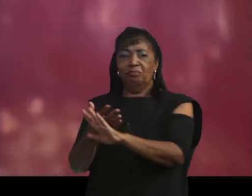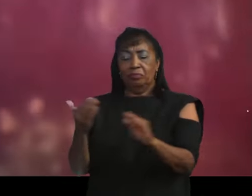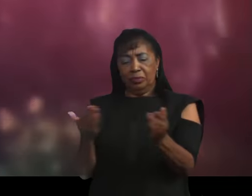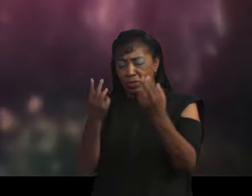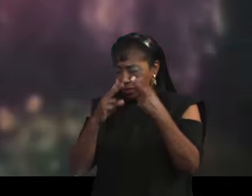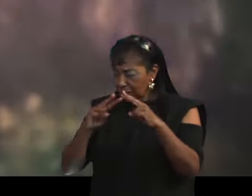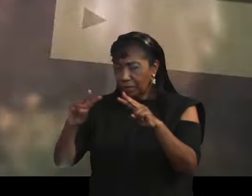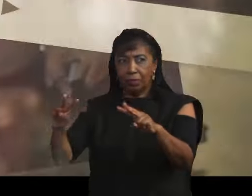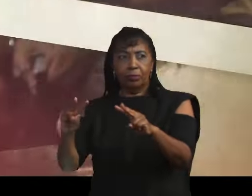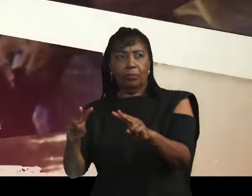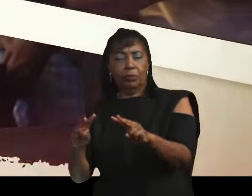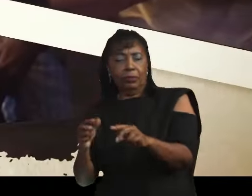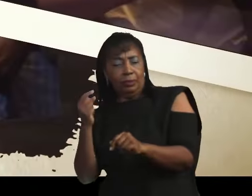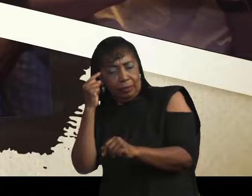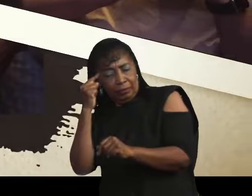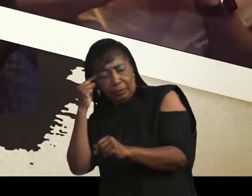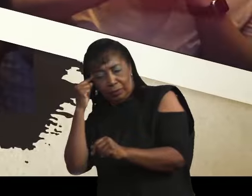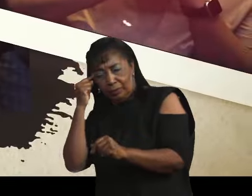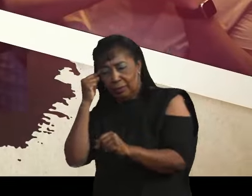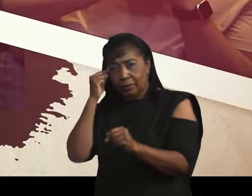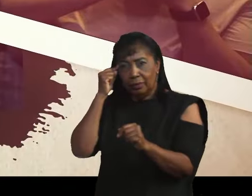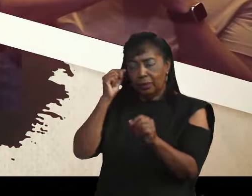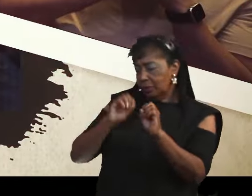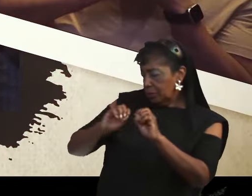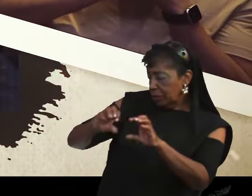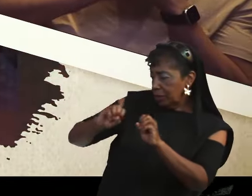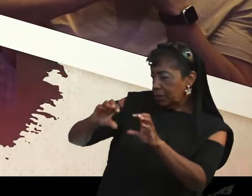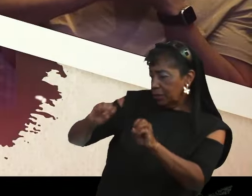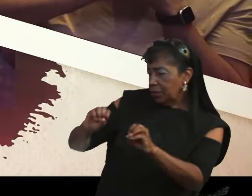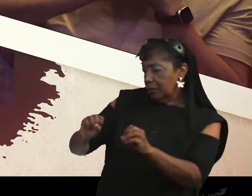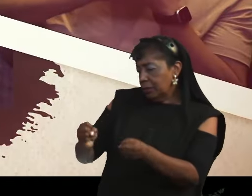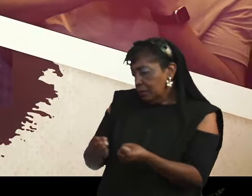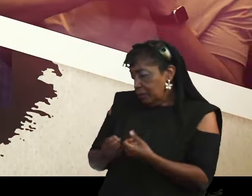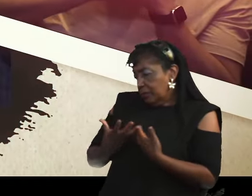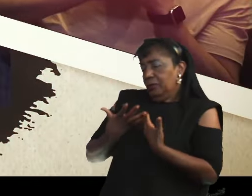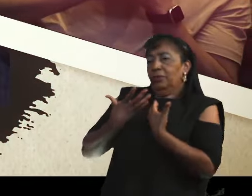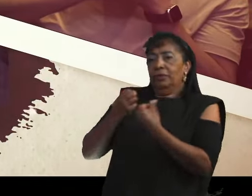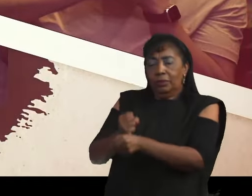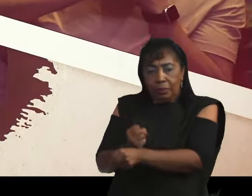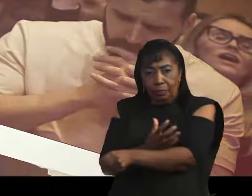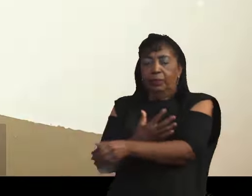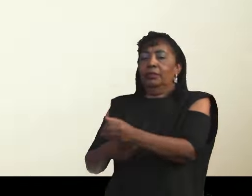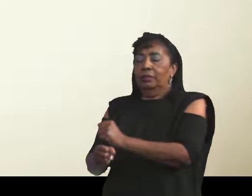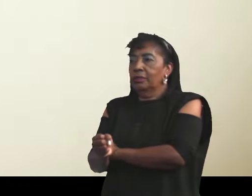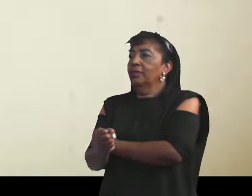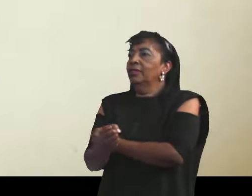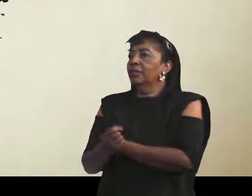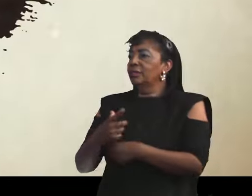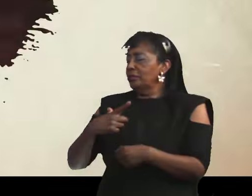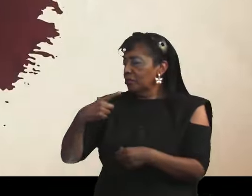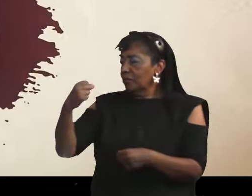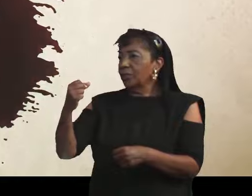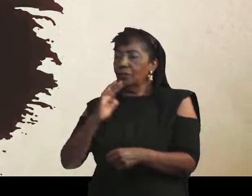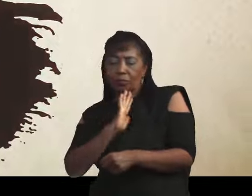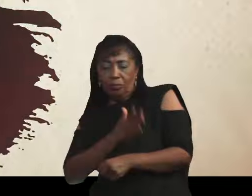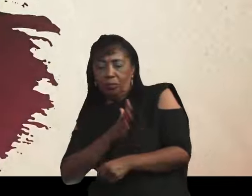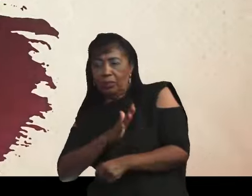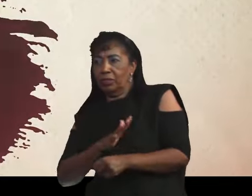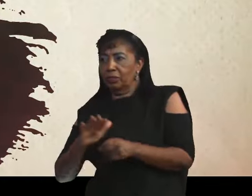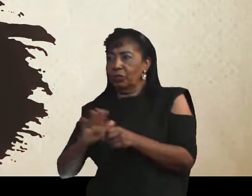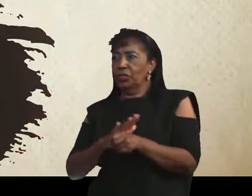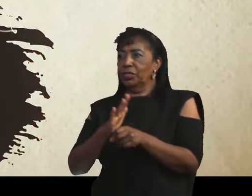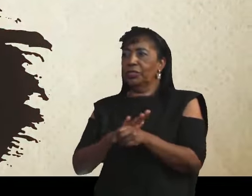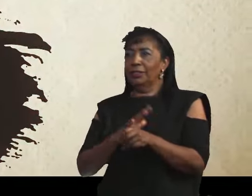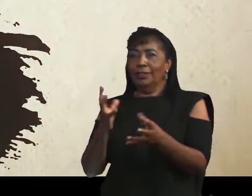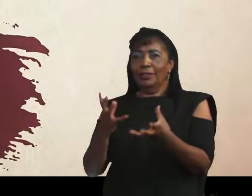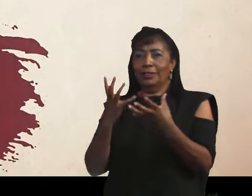reflexões do Pastor Mário Vega nos insir e que cada um de nós saia daqui com um coração fervoroso desejando ver a glória